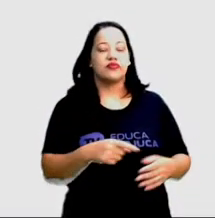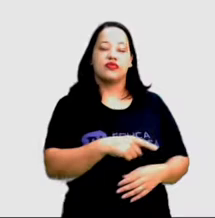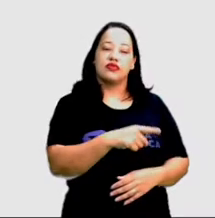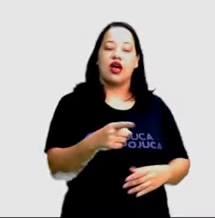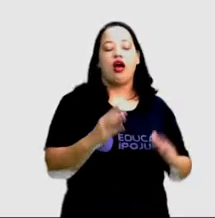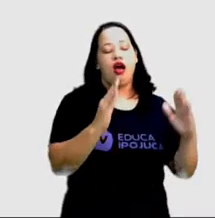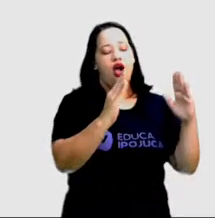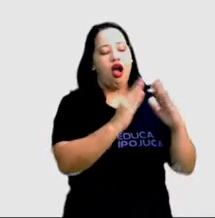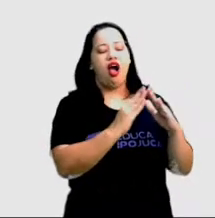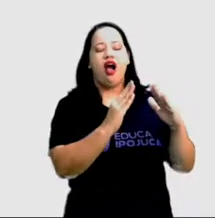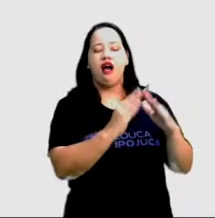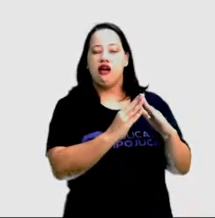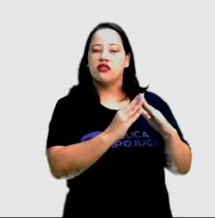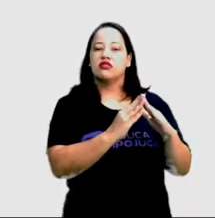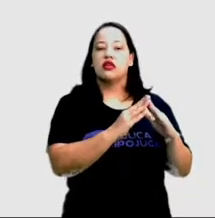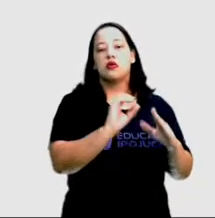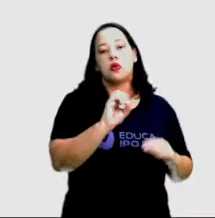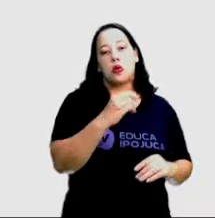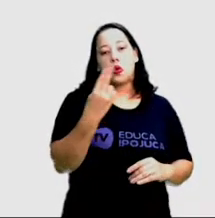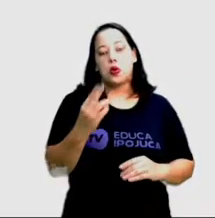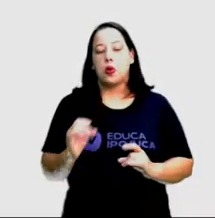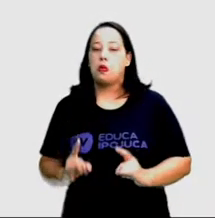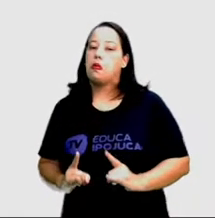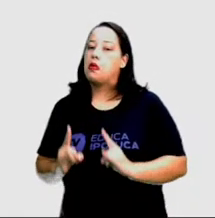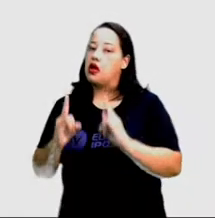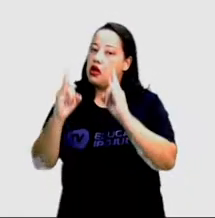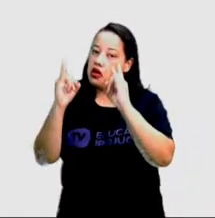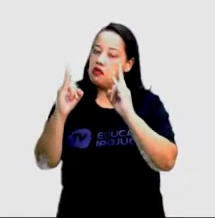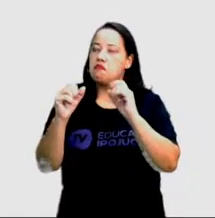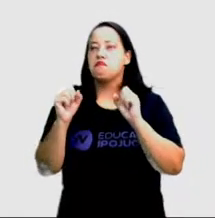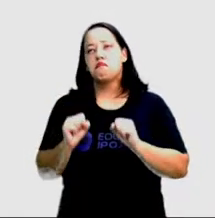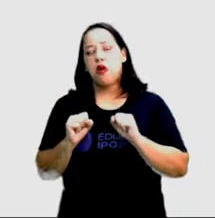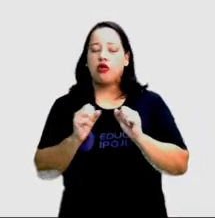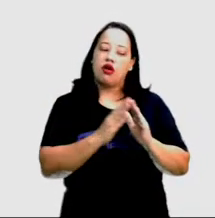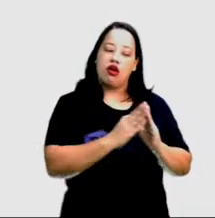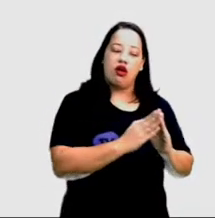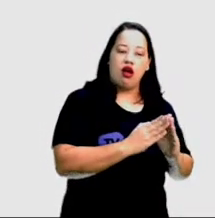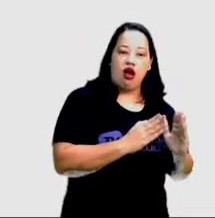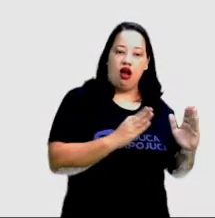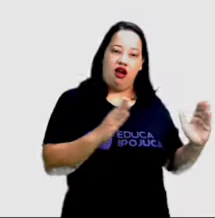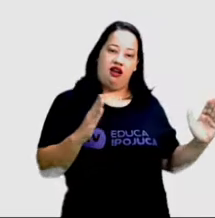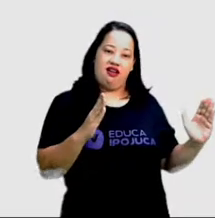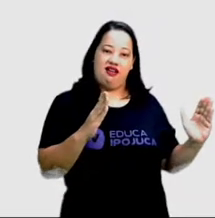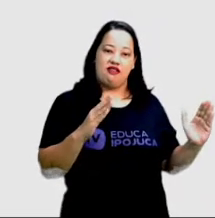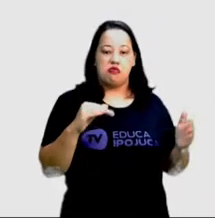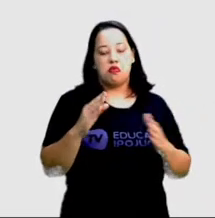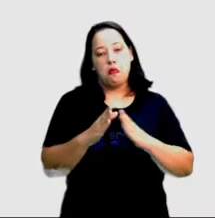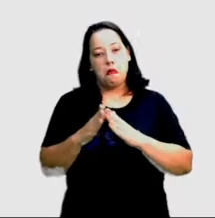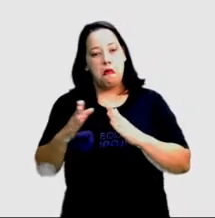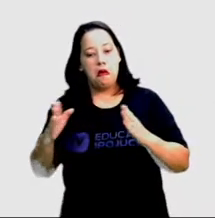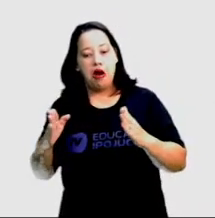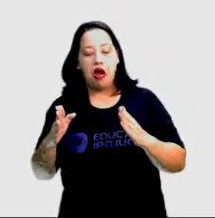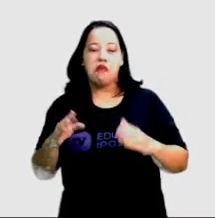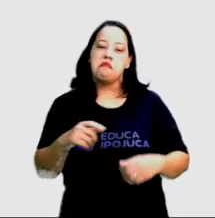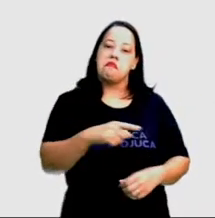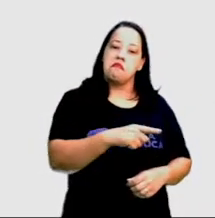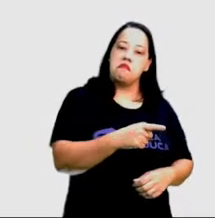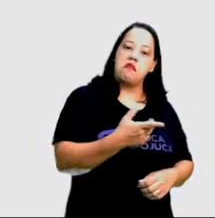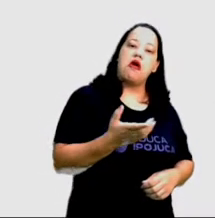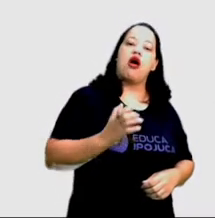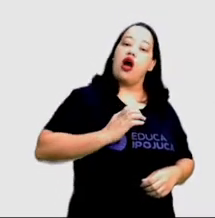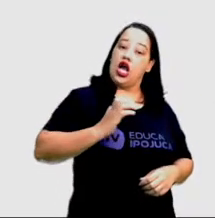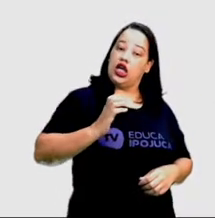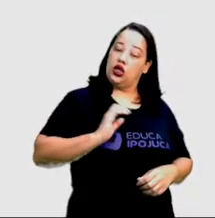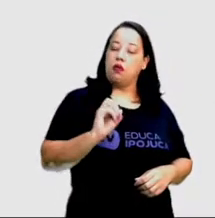o apartamento, eles podem ser grandes ou também podem ser pequenos, podem ser ricos e